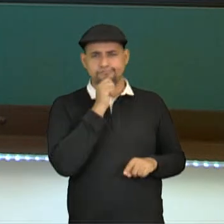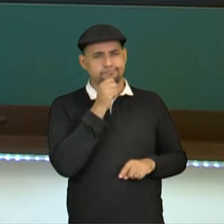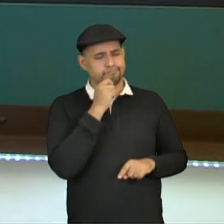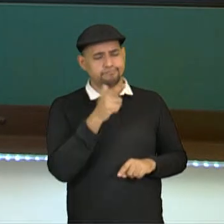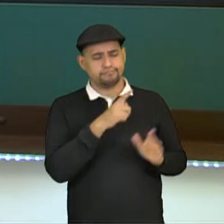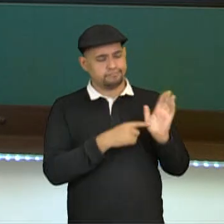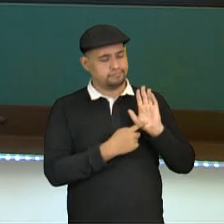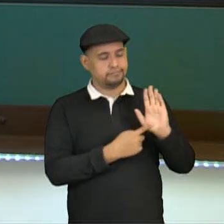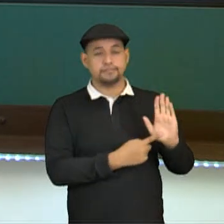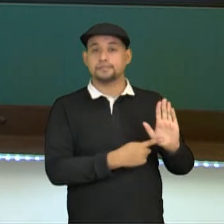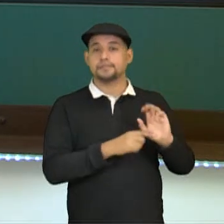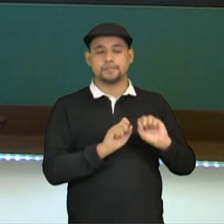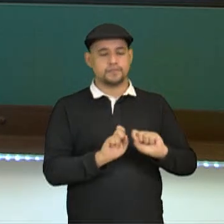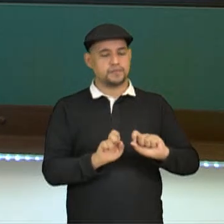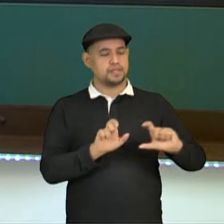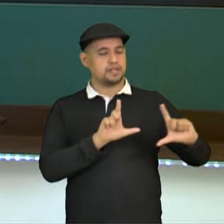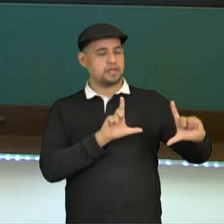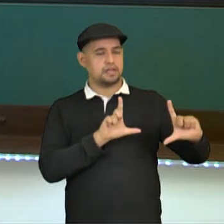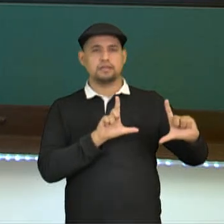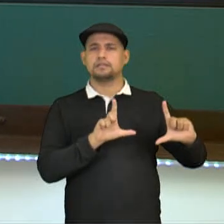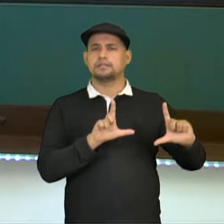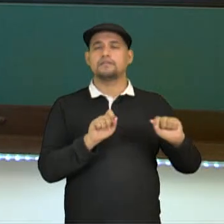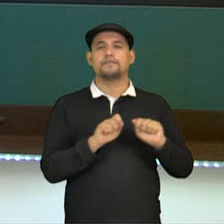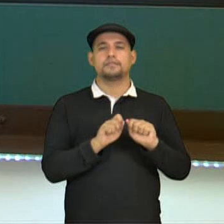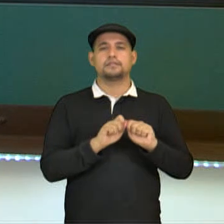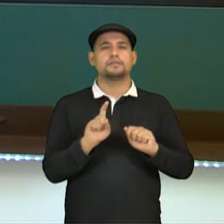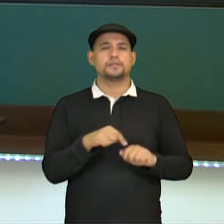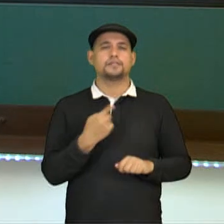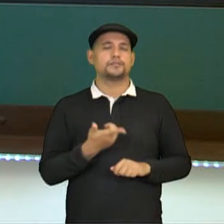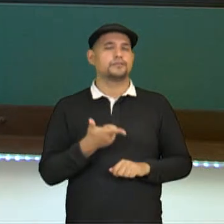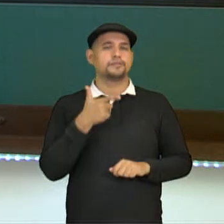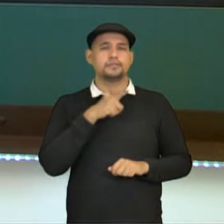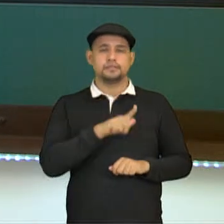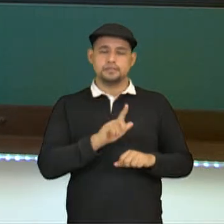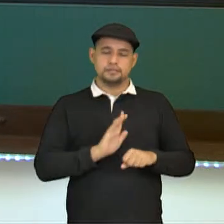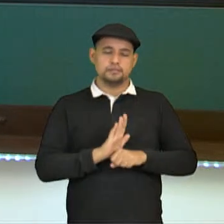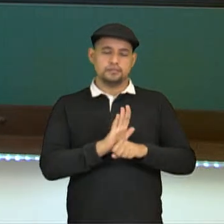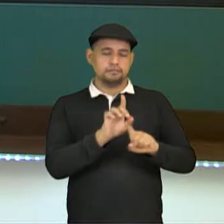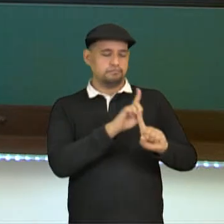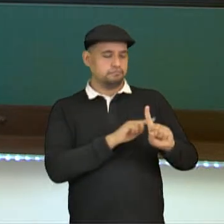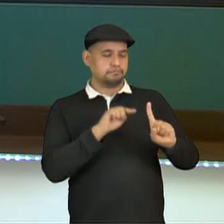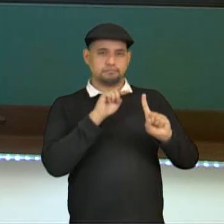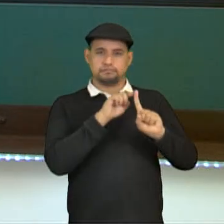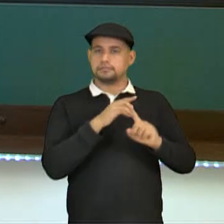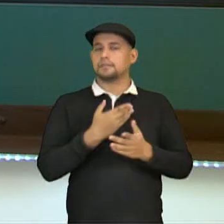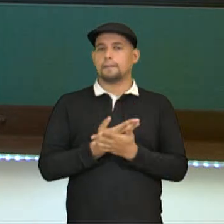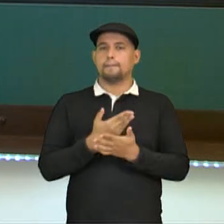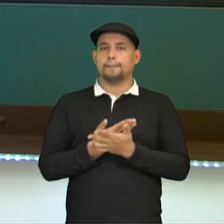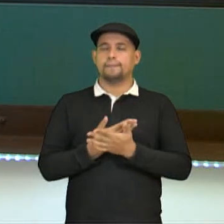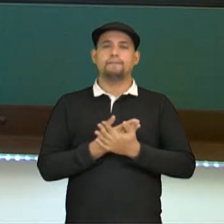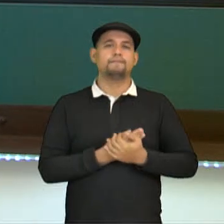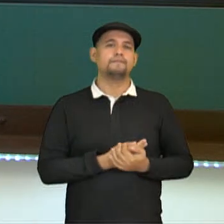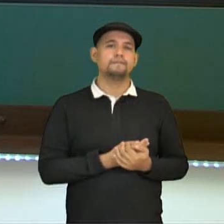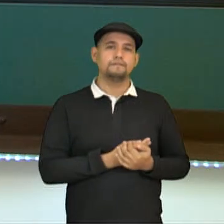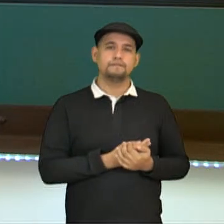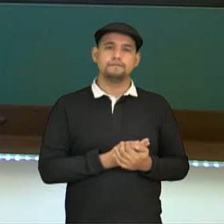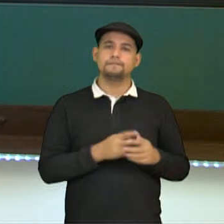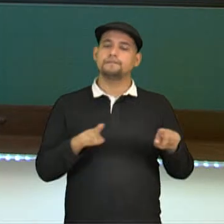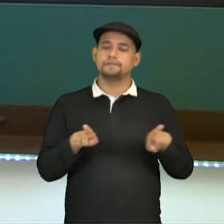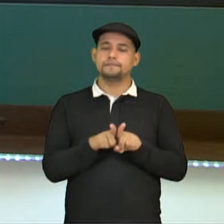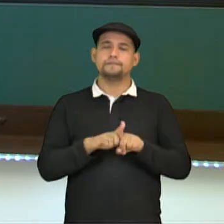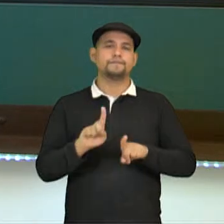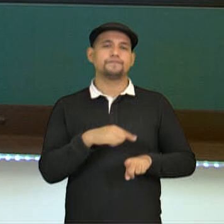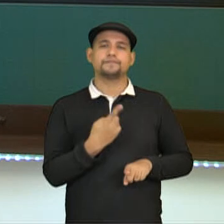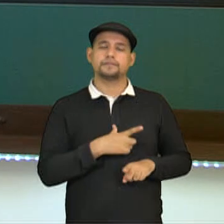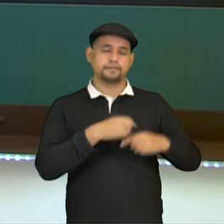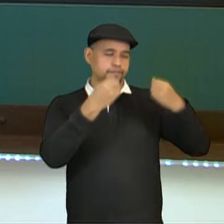presente nesse slide, né? Fizemos isso para dar conta de atender aos objetivos dessa aula. E também nós temos